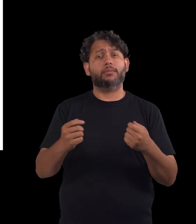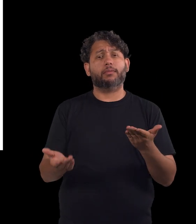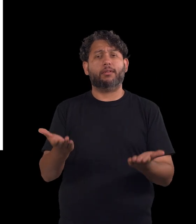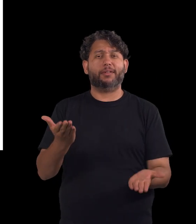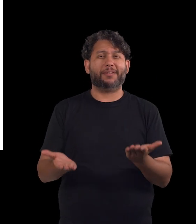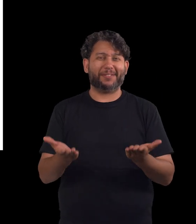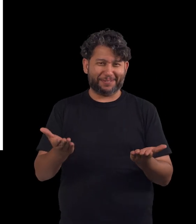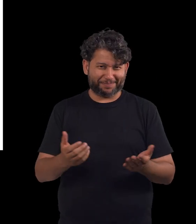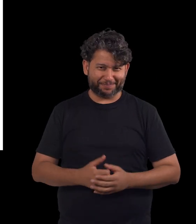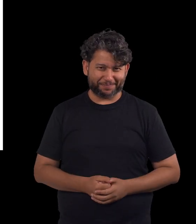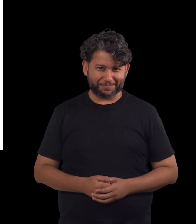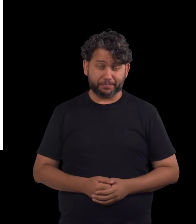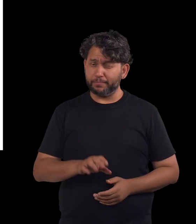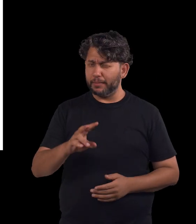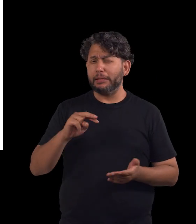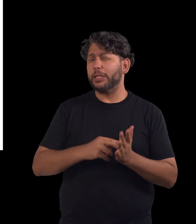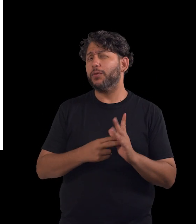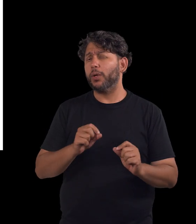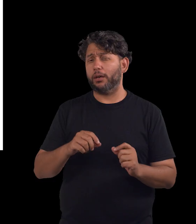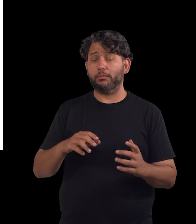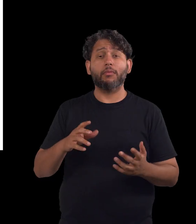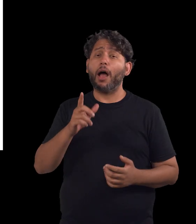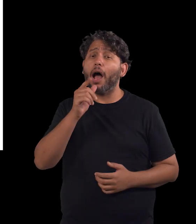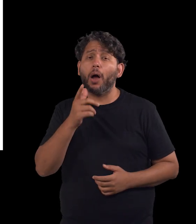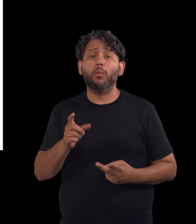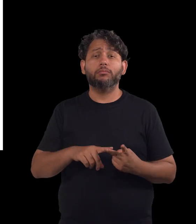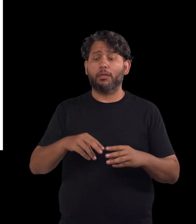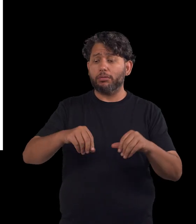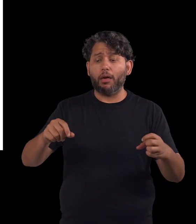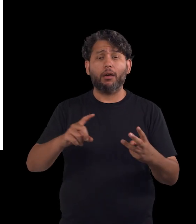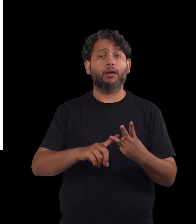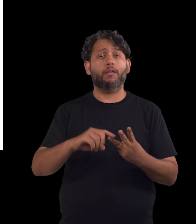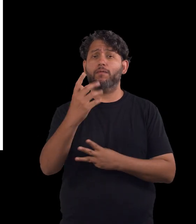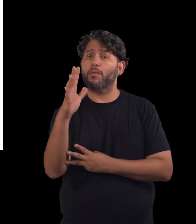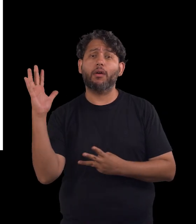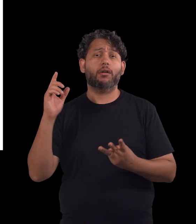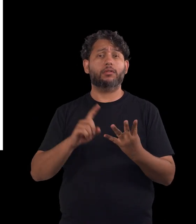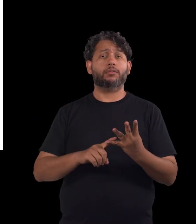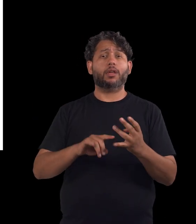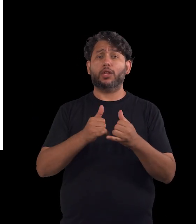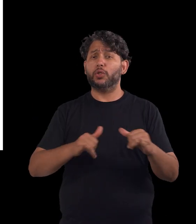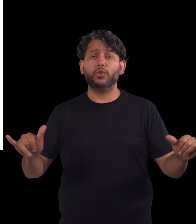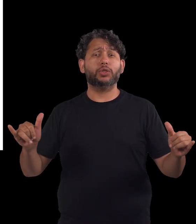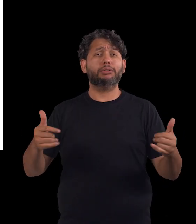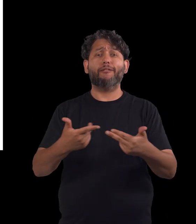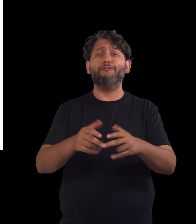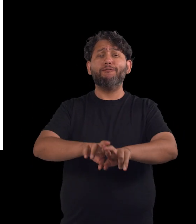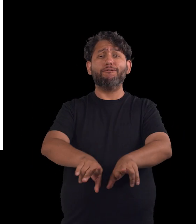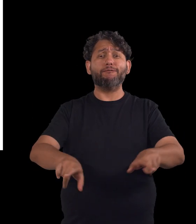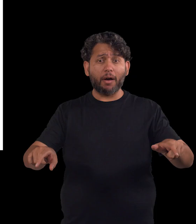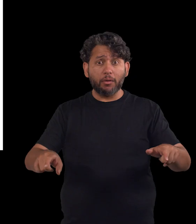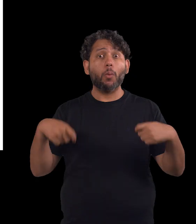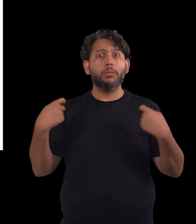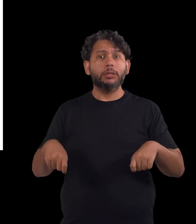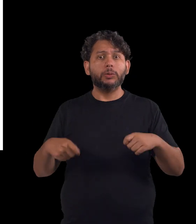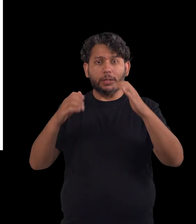no futuro. Em outras palavras, utilizar água, solo, florestas, energia e todos os recursos